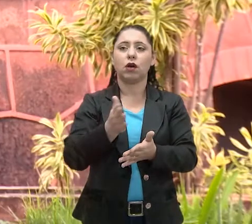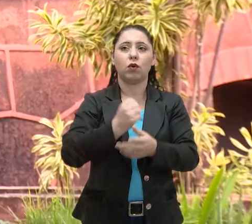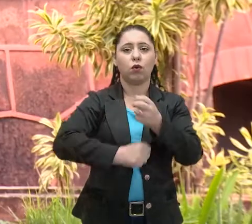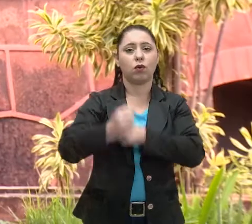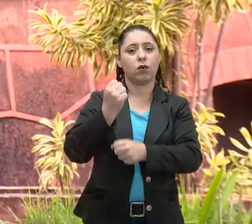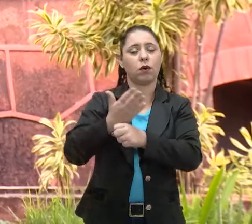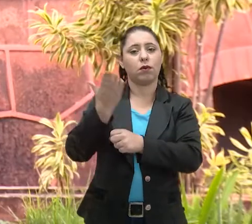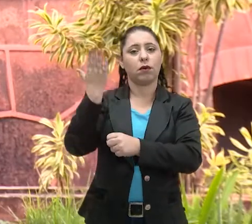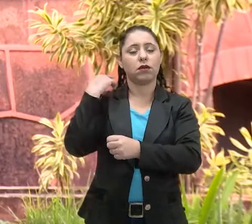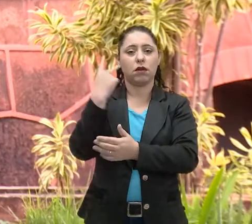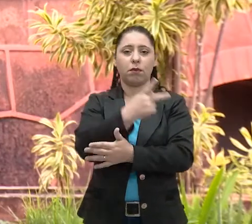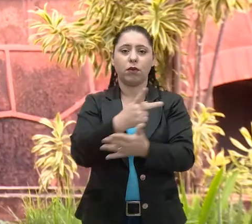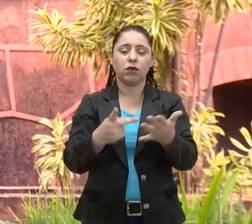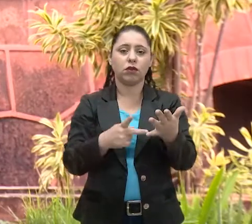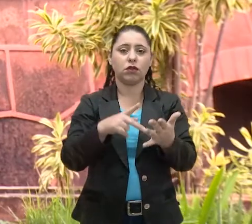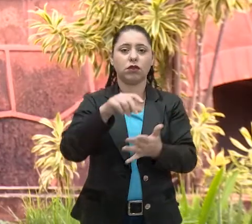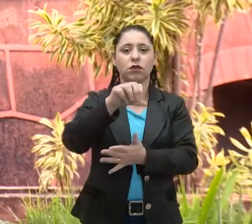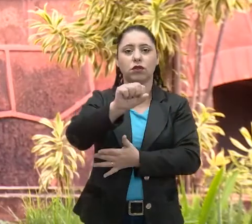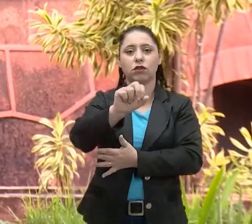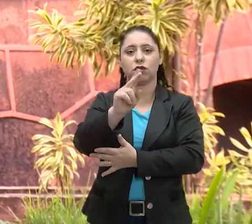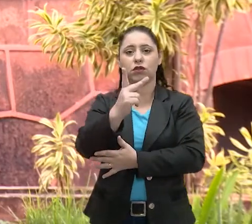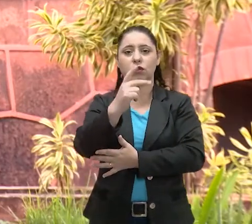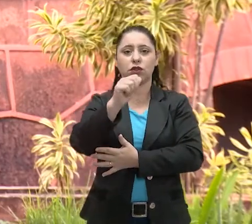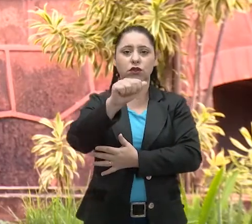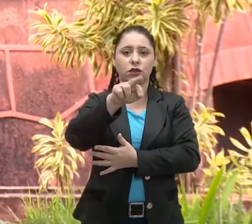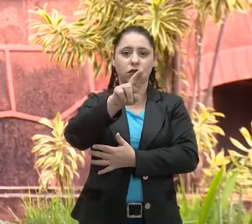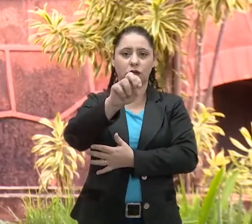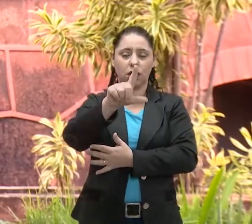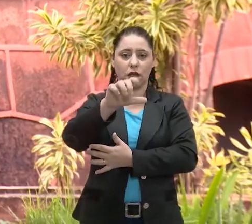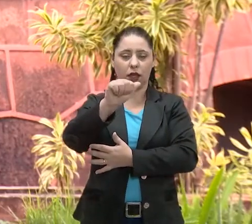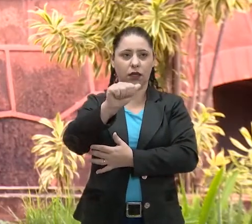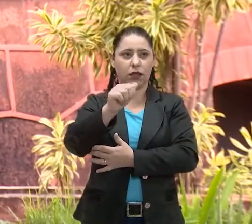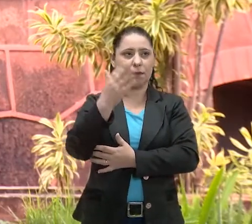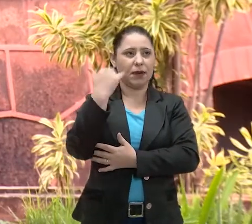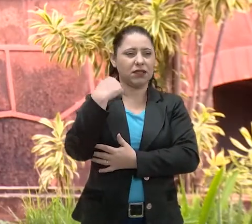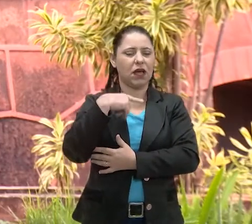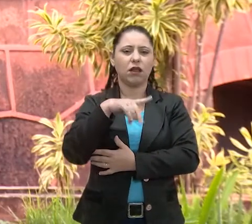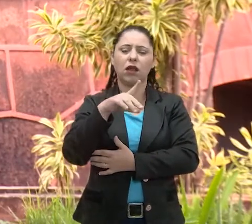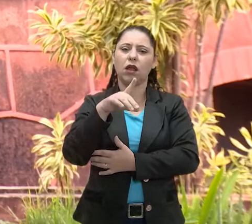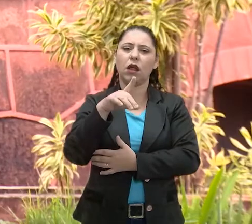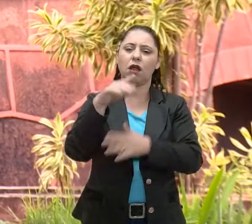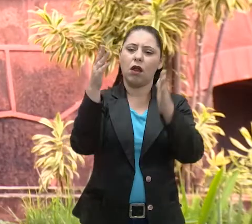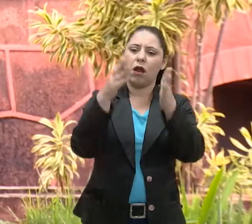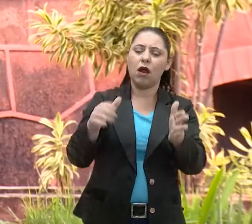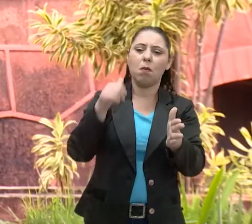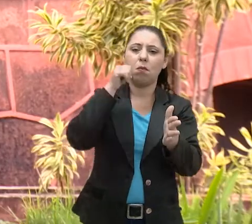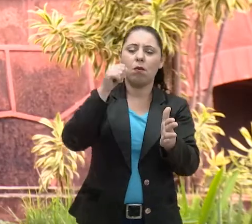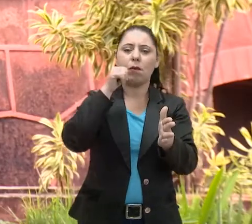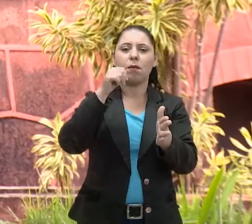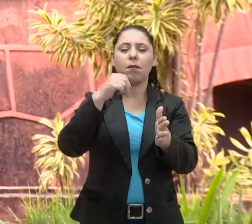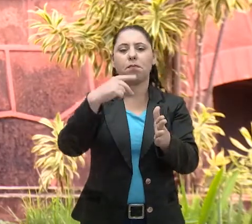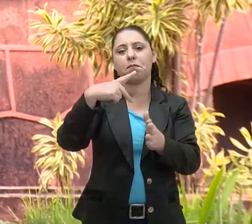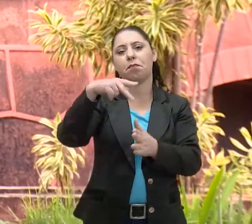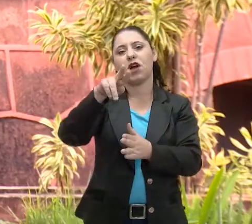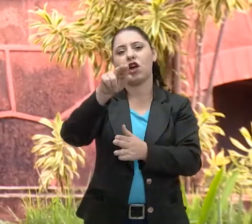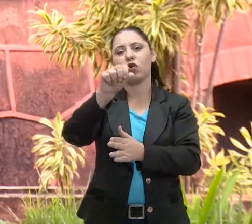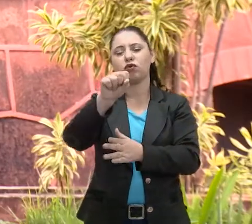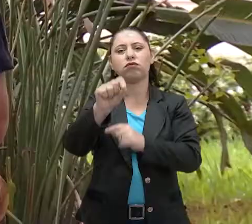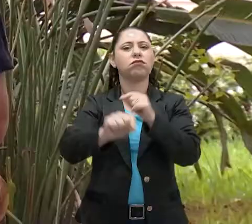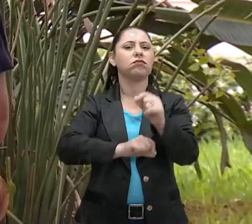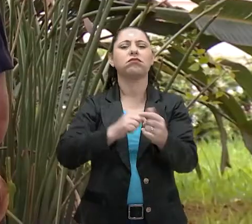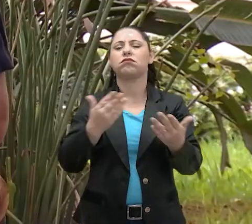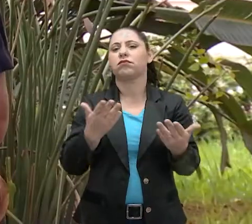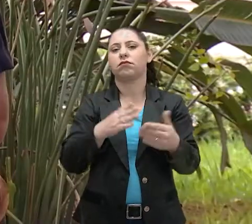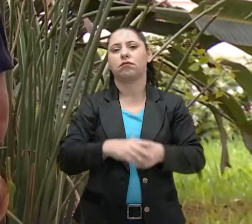de poemas, Charlene Scelda, que a princípio se chamaria Dama de Paus. Fala mais sobre esses 2 trabalhos pra gente.